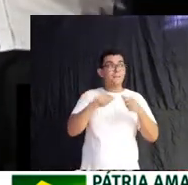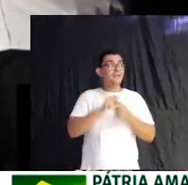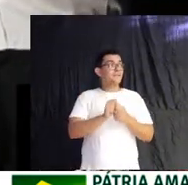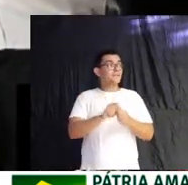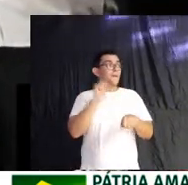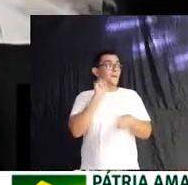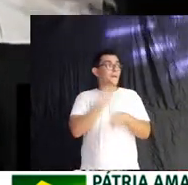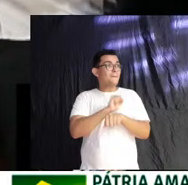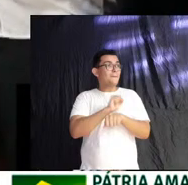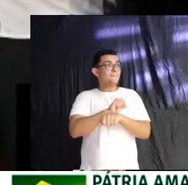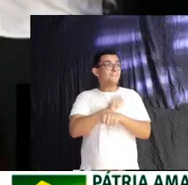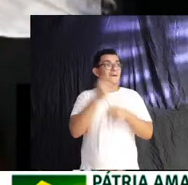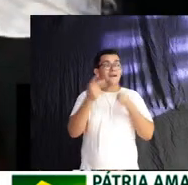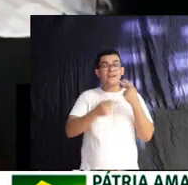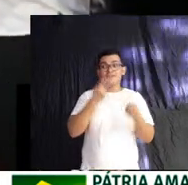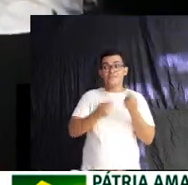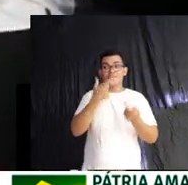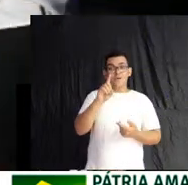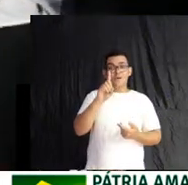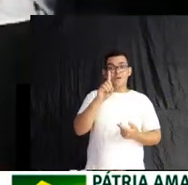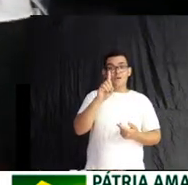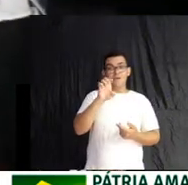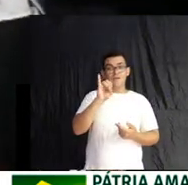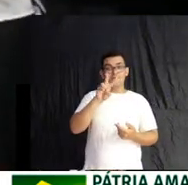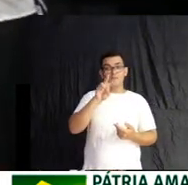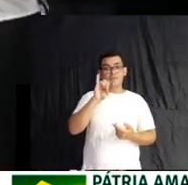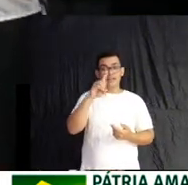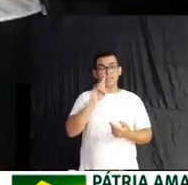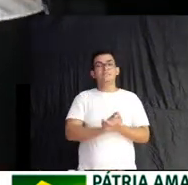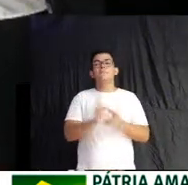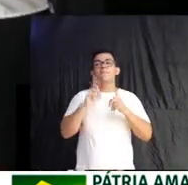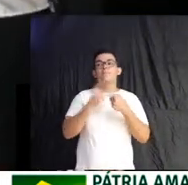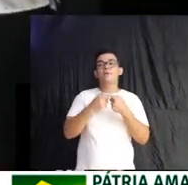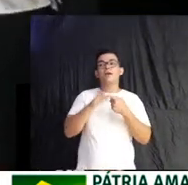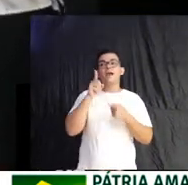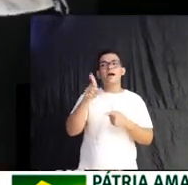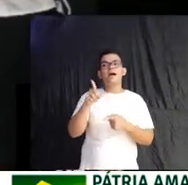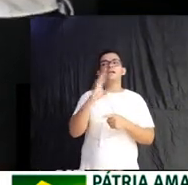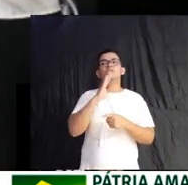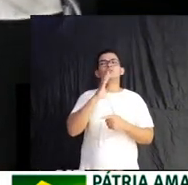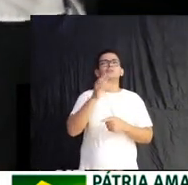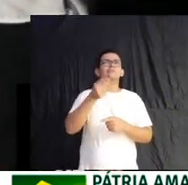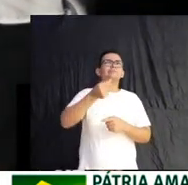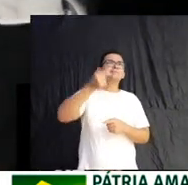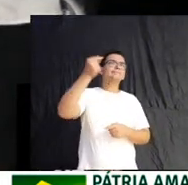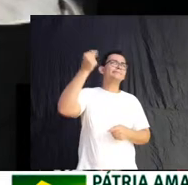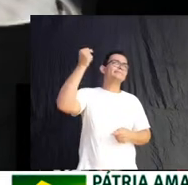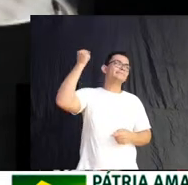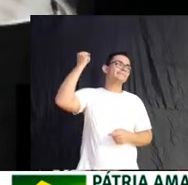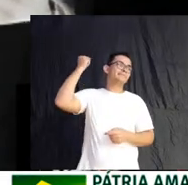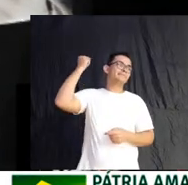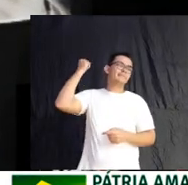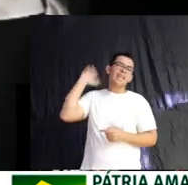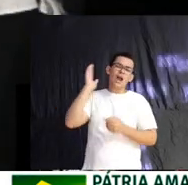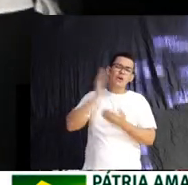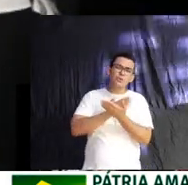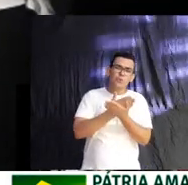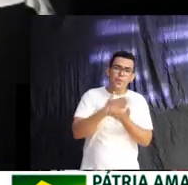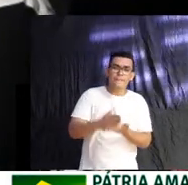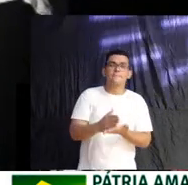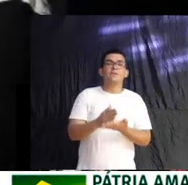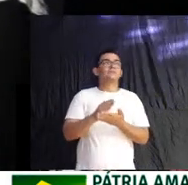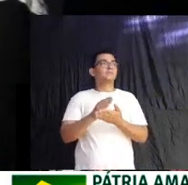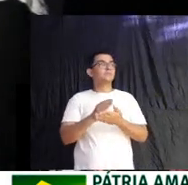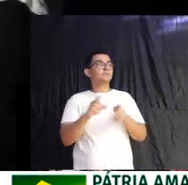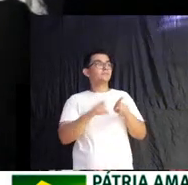amor de Deus. Mas é porque, realmente, o David é uma pessoa que me conheceu bem no comecinho. Bem no comecinho. O Joab